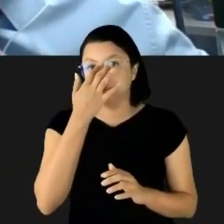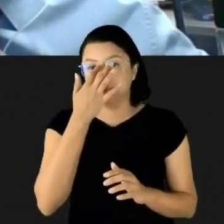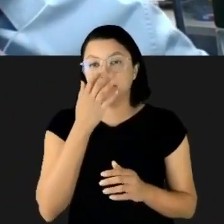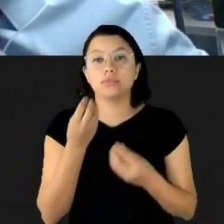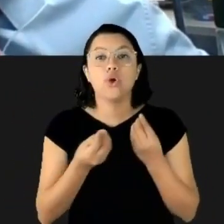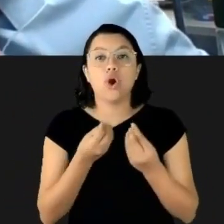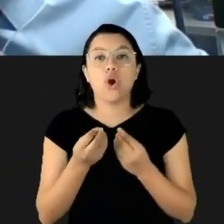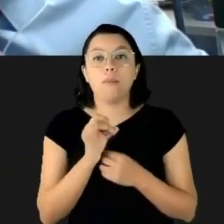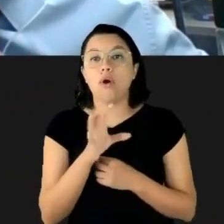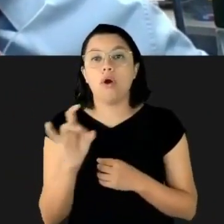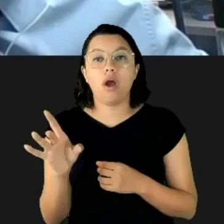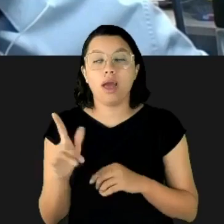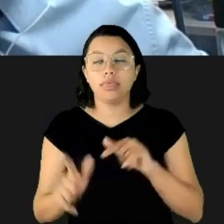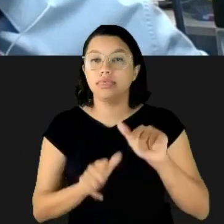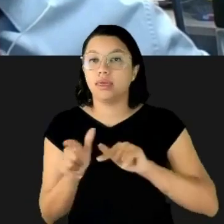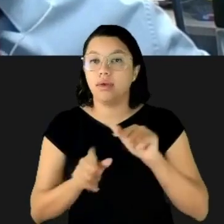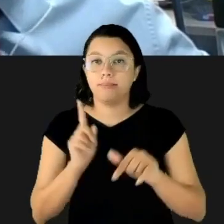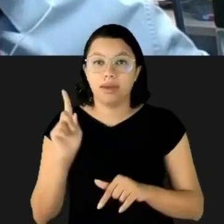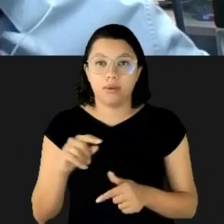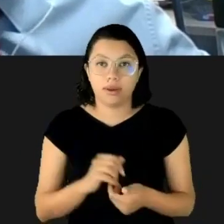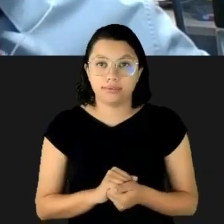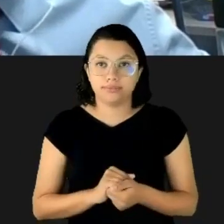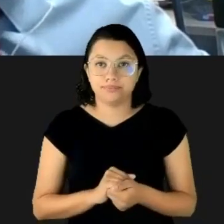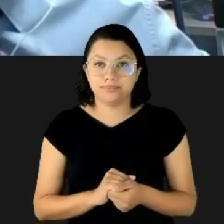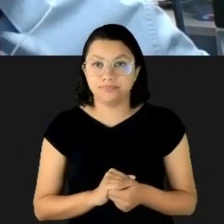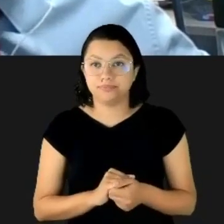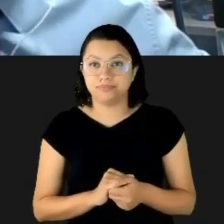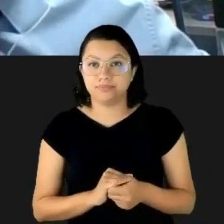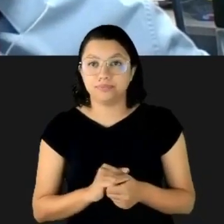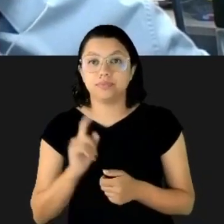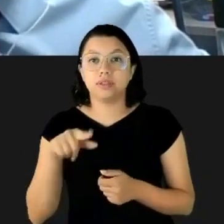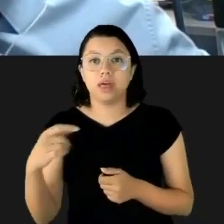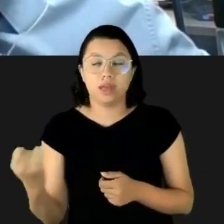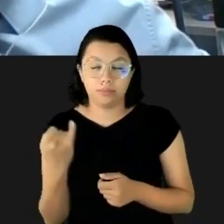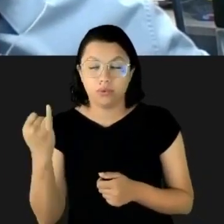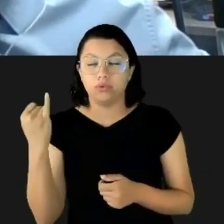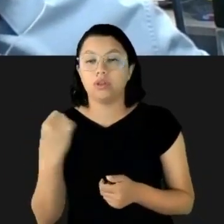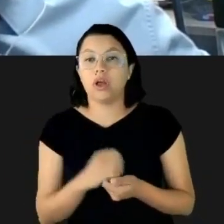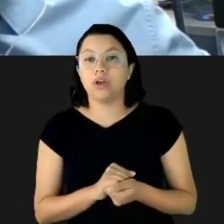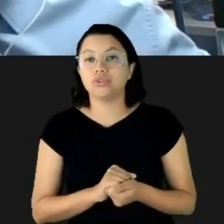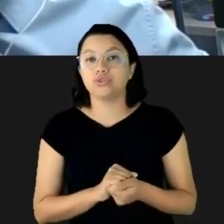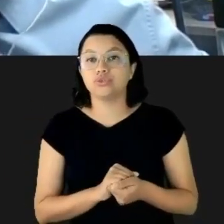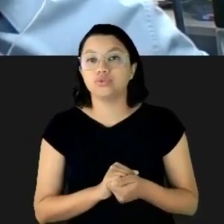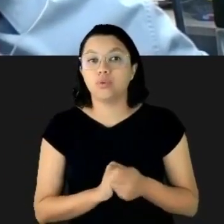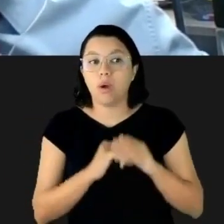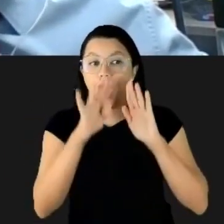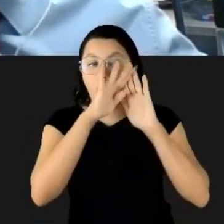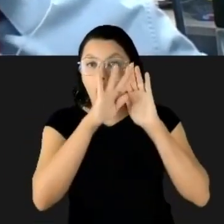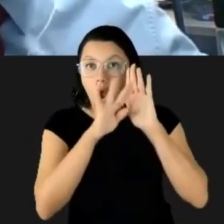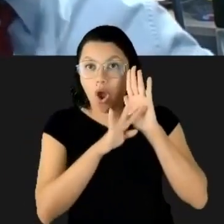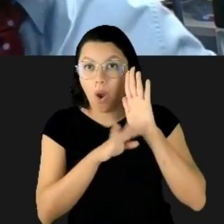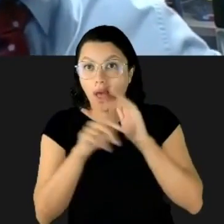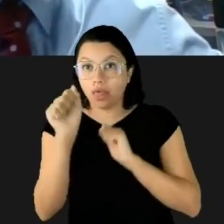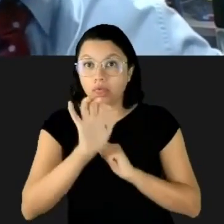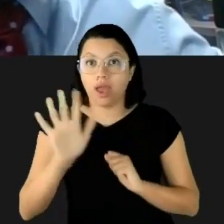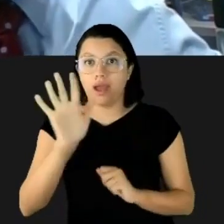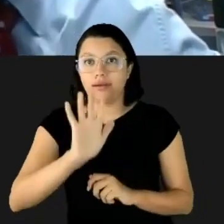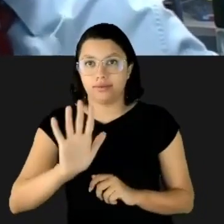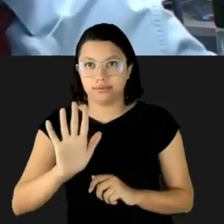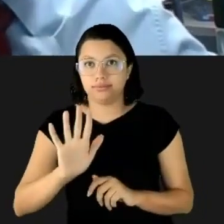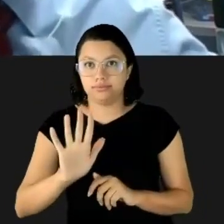tarefa ela é ela é importante numa sequência lógica